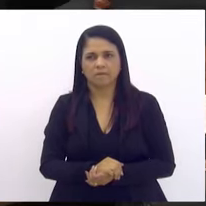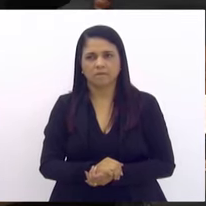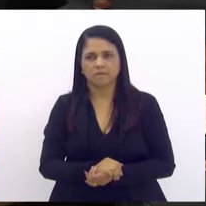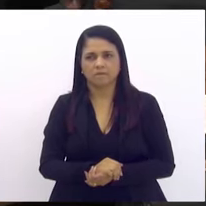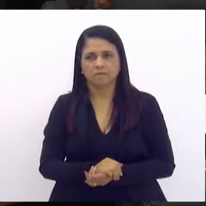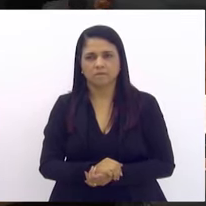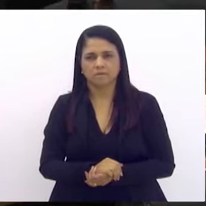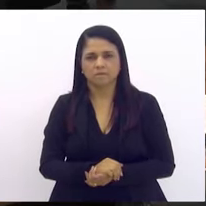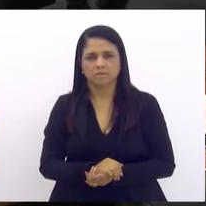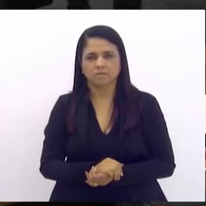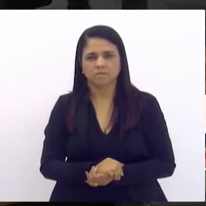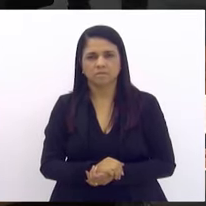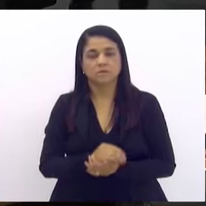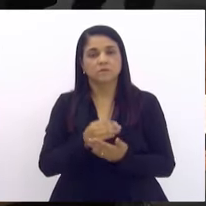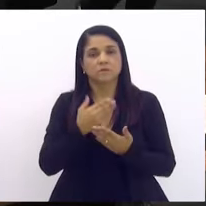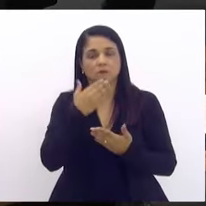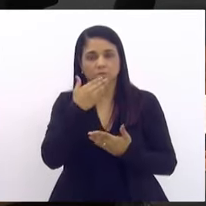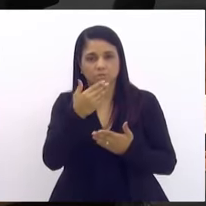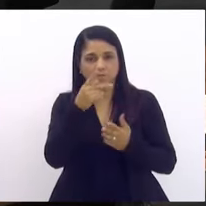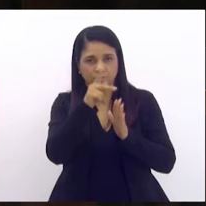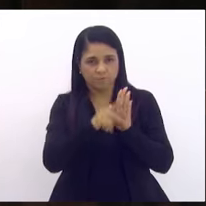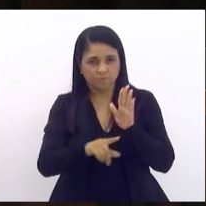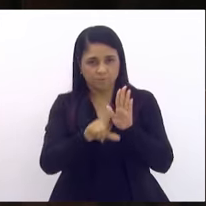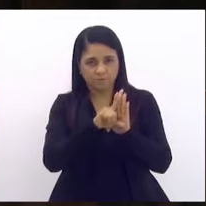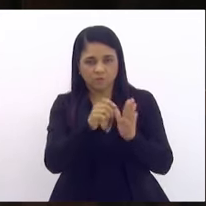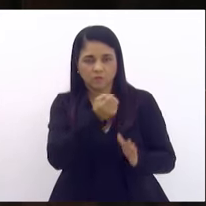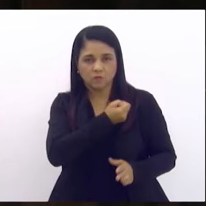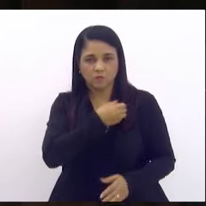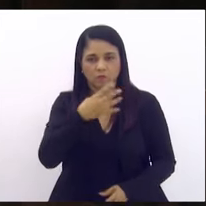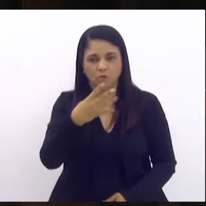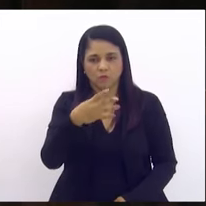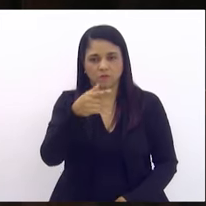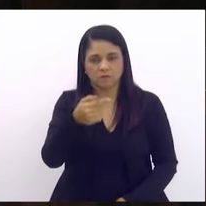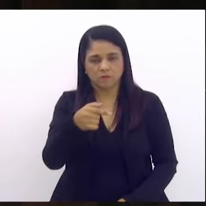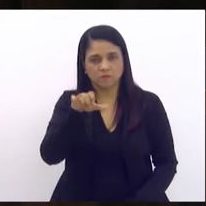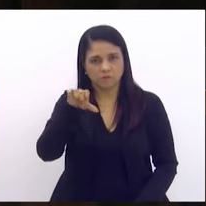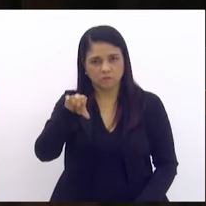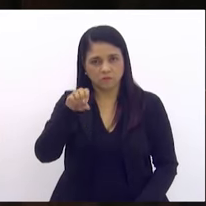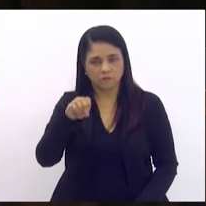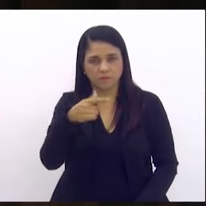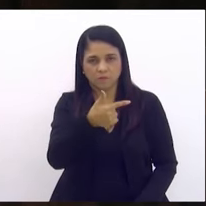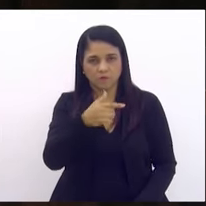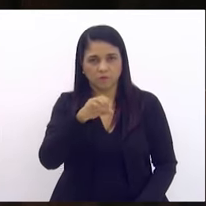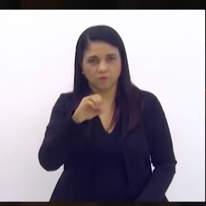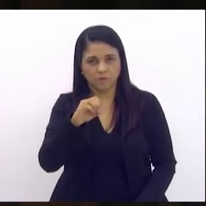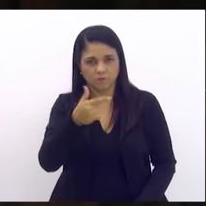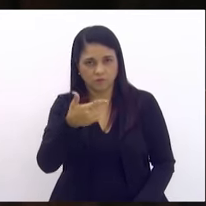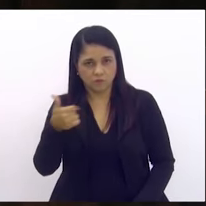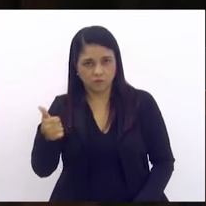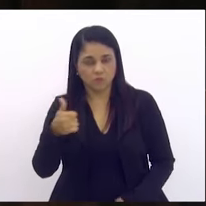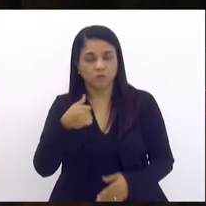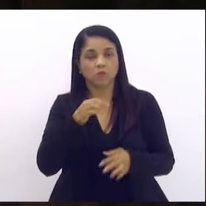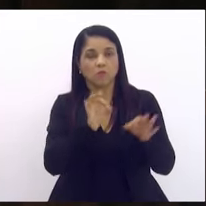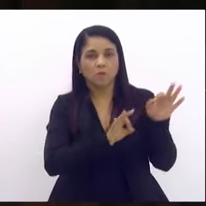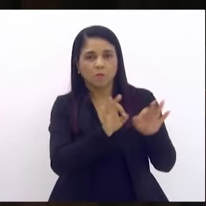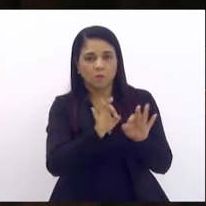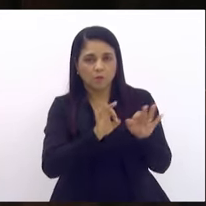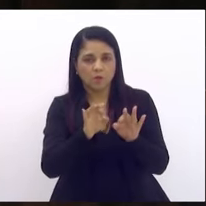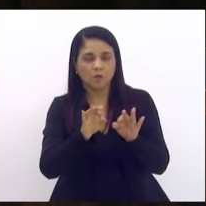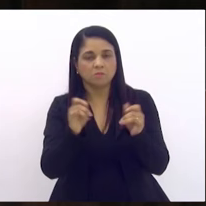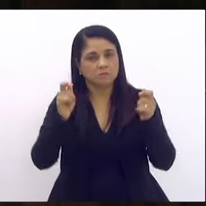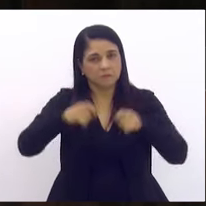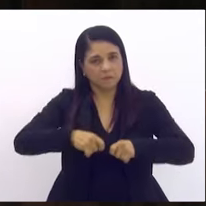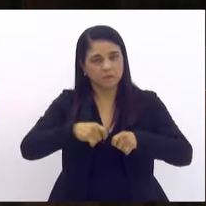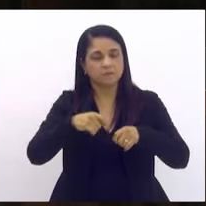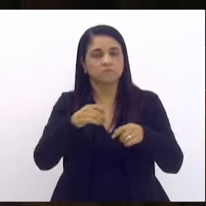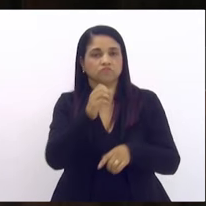dia requer o projeto de lei número 4790 de 2021 que dispõe sobre o programa de capacitação de alunos das